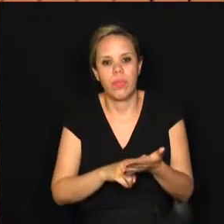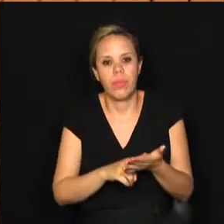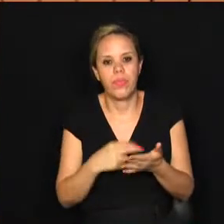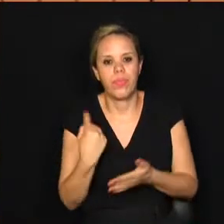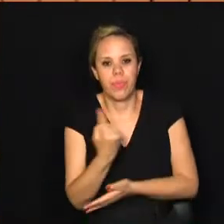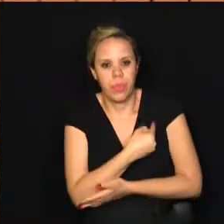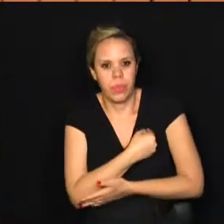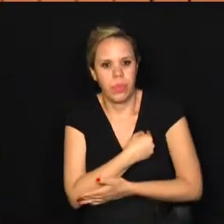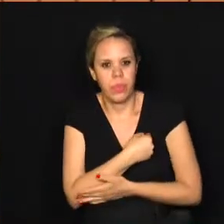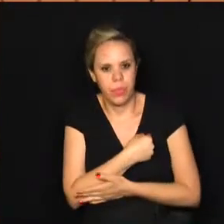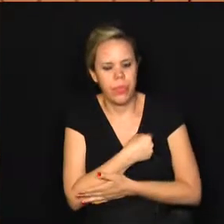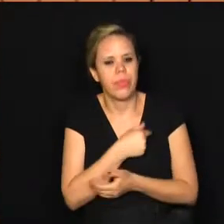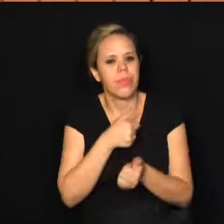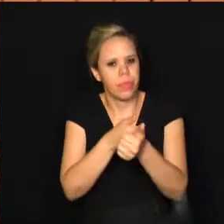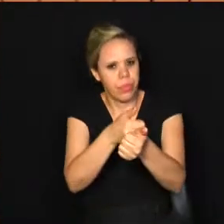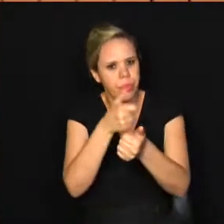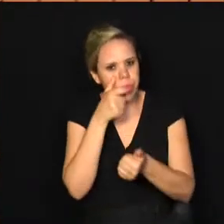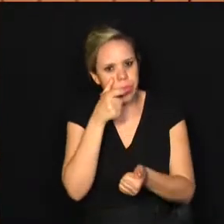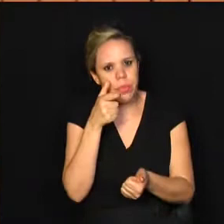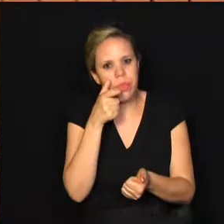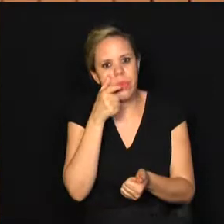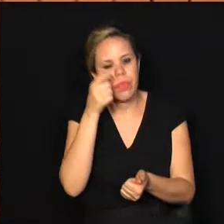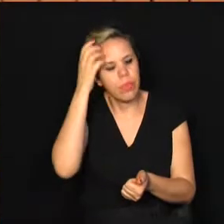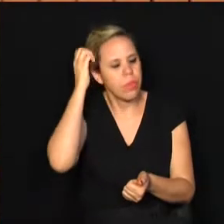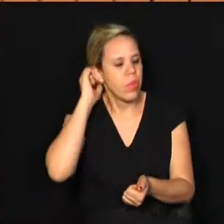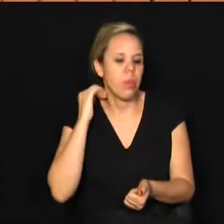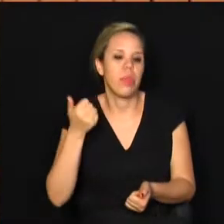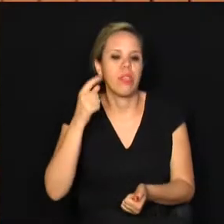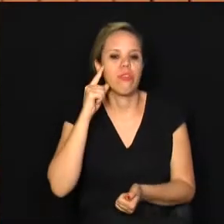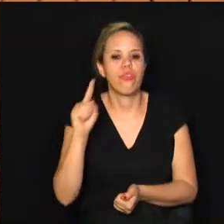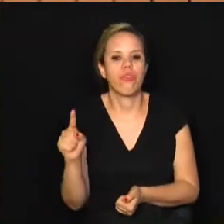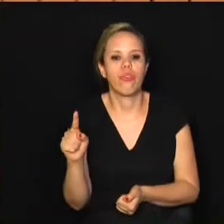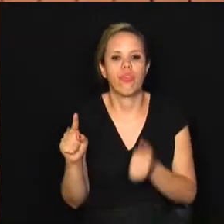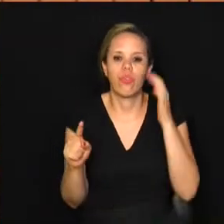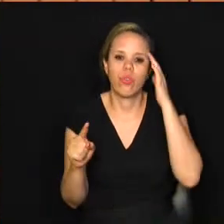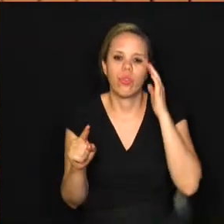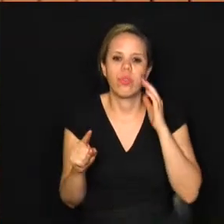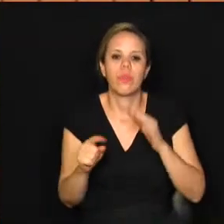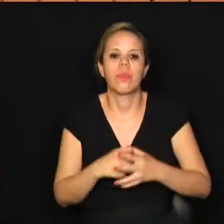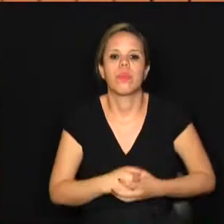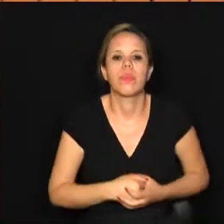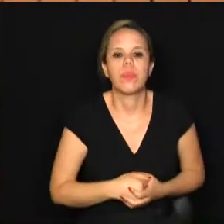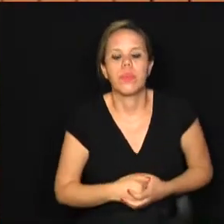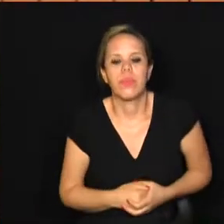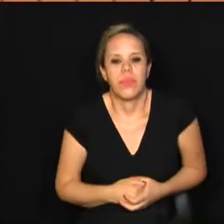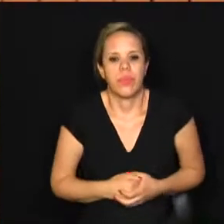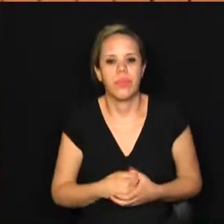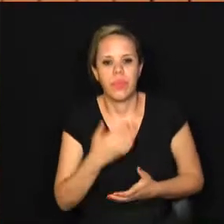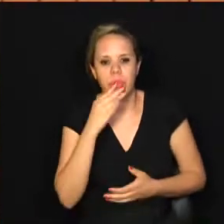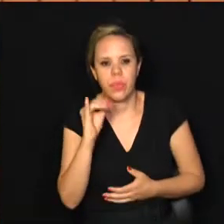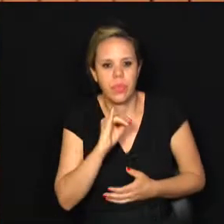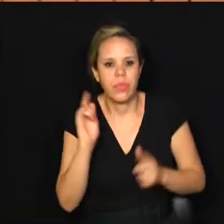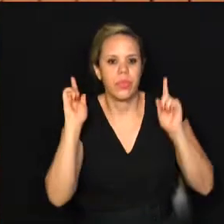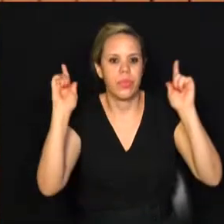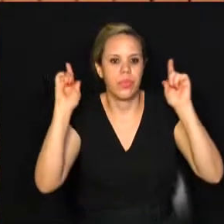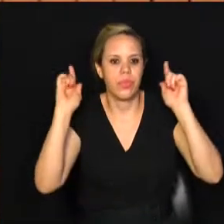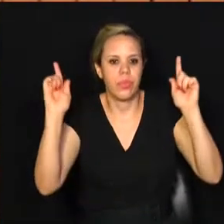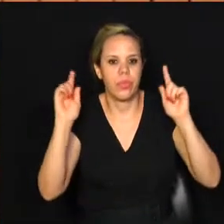Nós acompanhamos, nesses primeiros dias, a ocupação lá em Indaiatuba da greve,